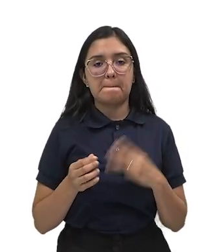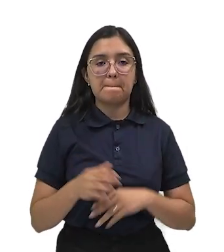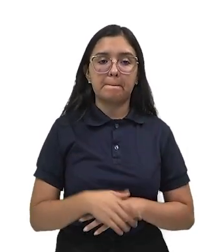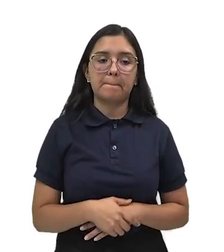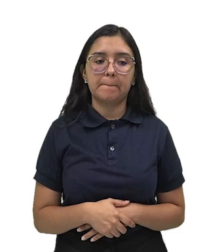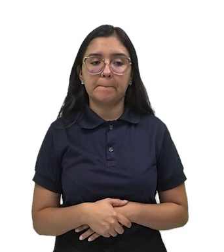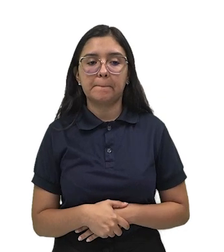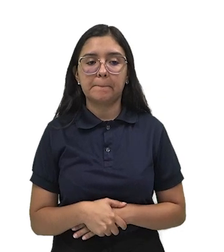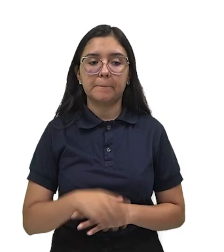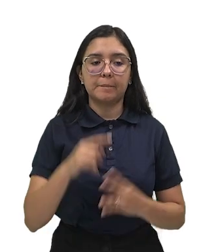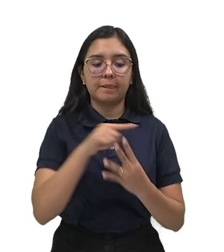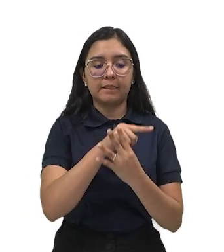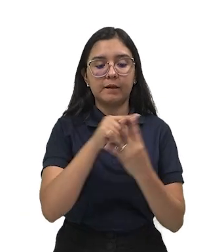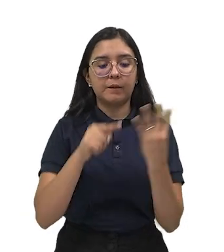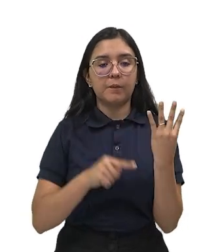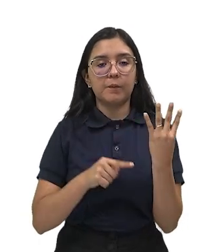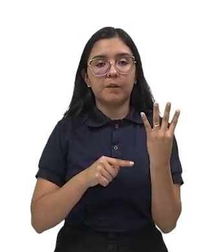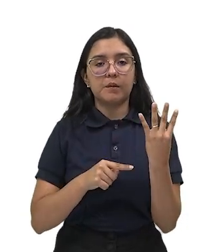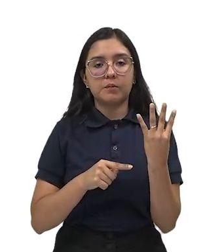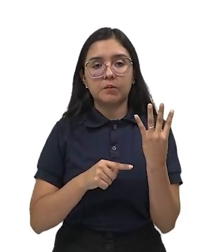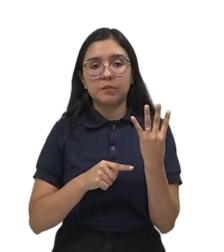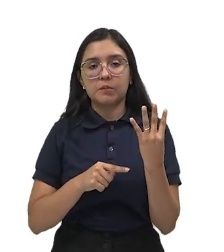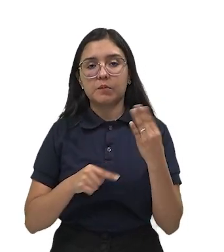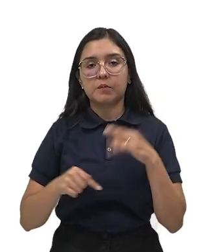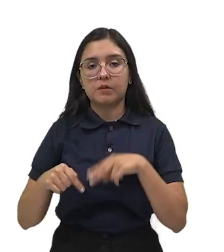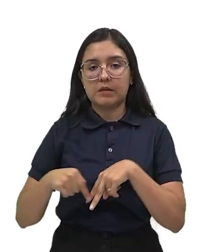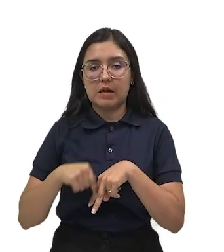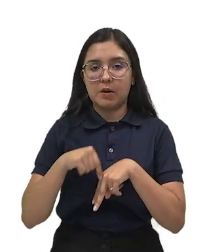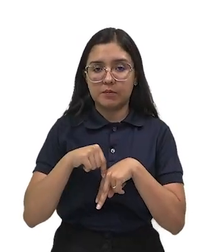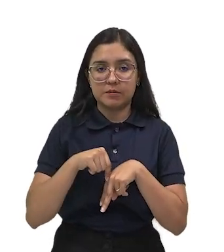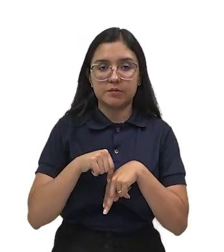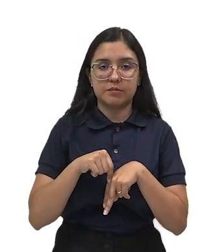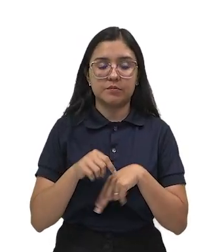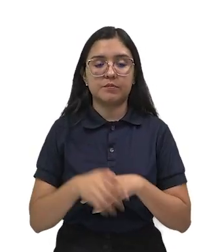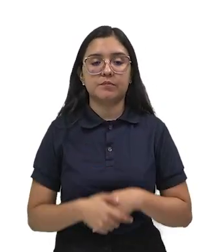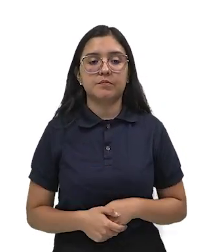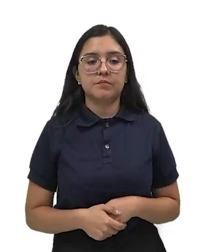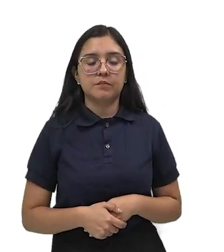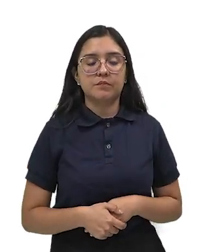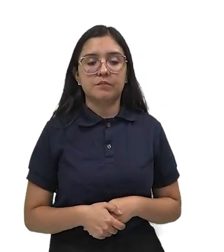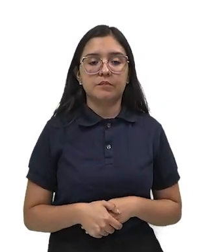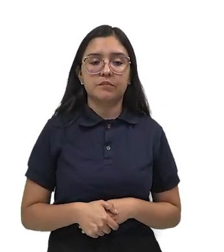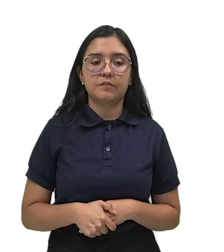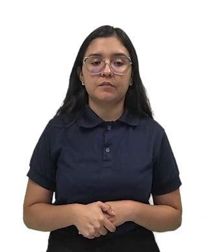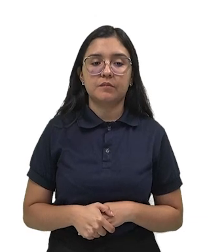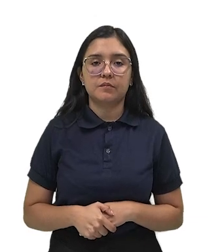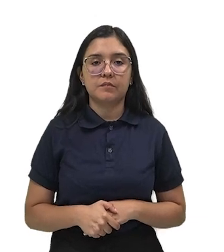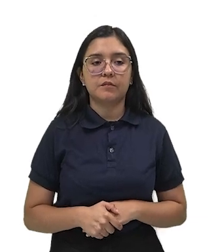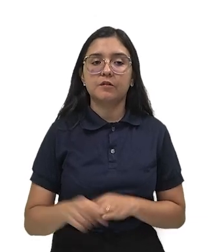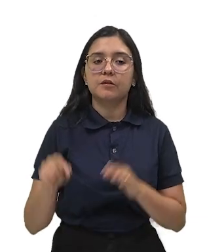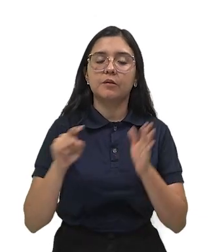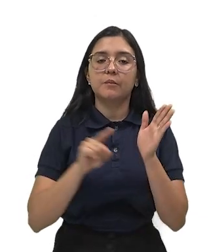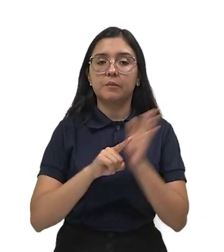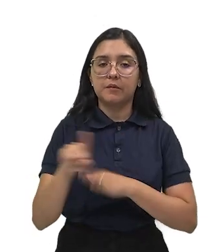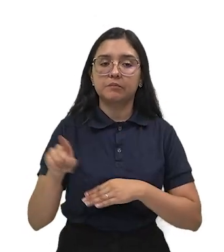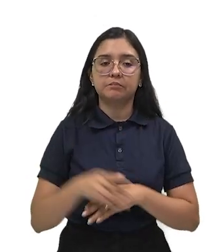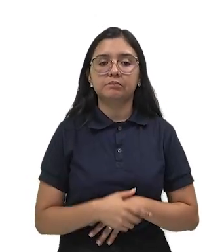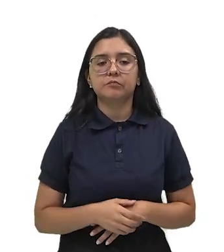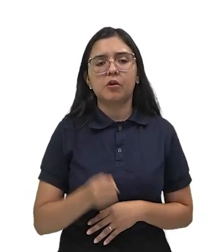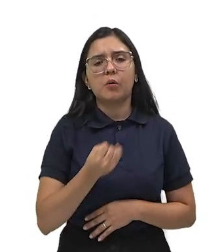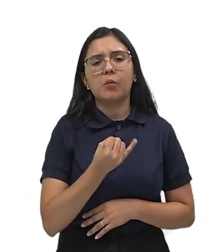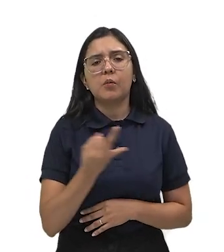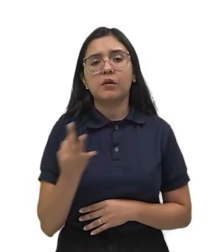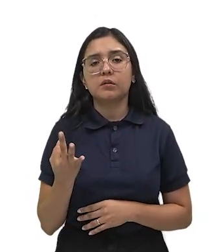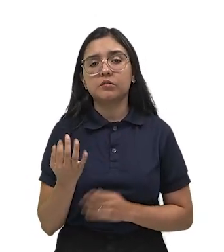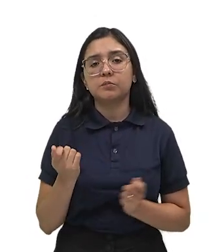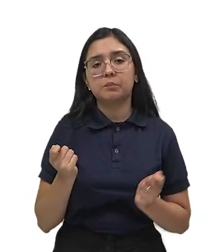e 4 calças, beleza? E eu posso perguntar de quantas